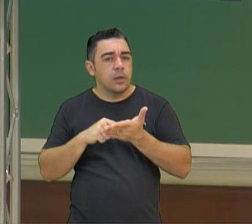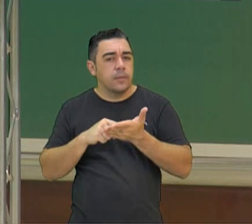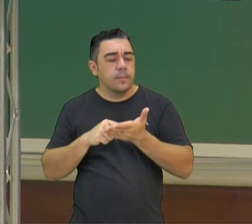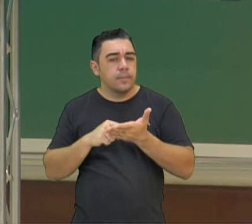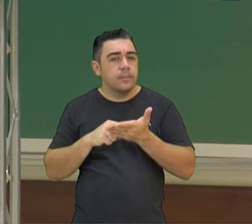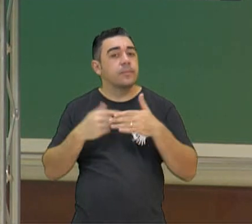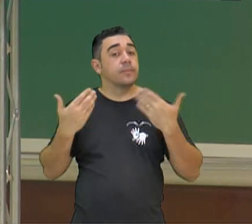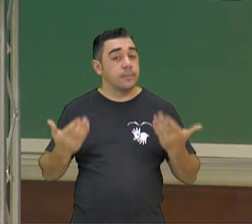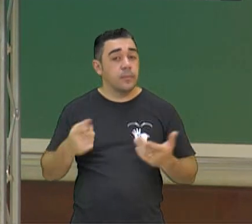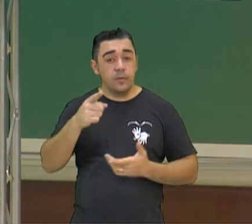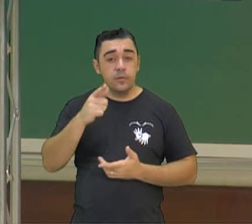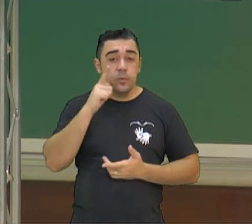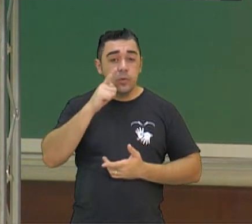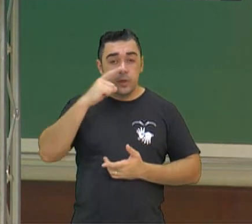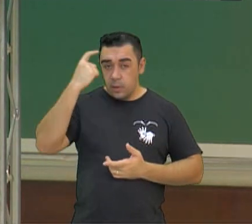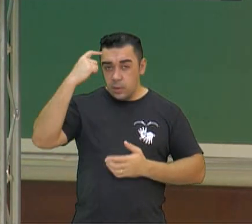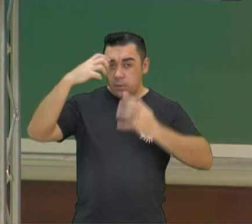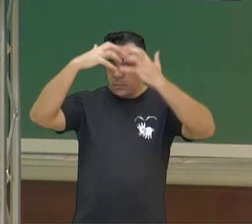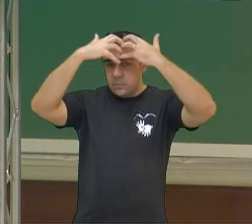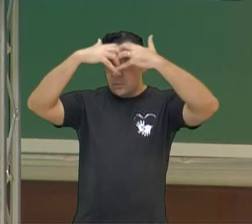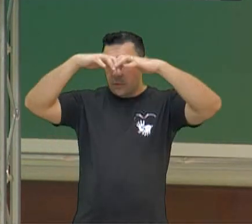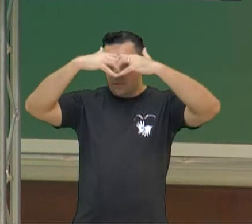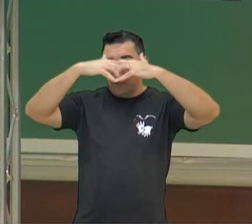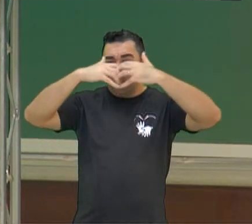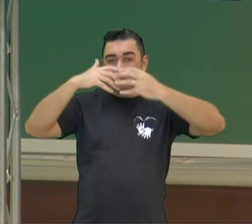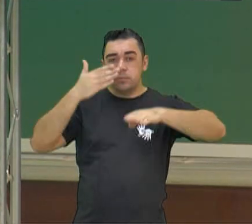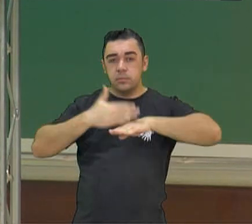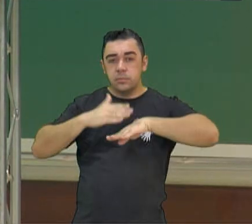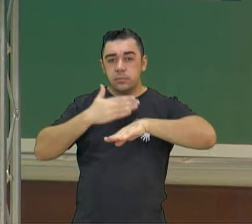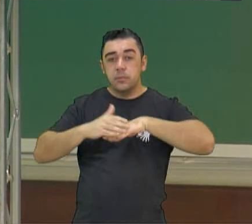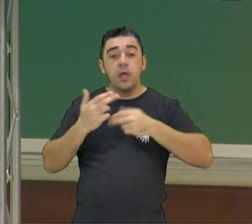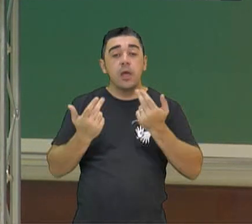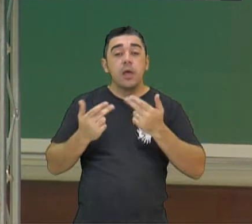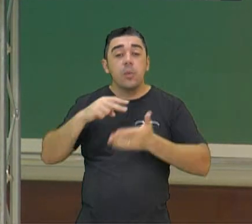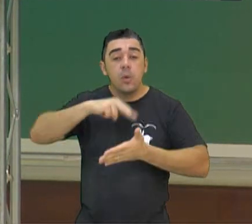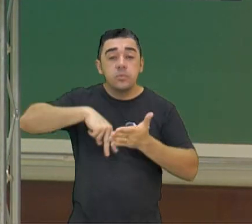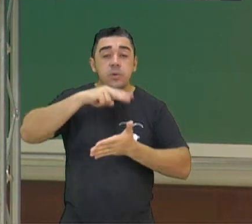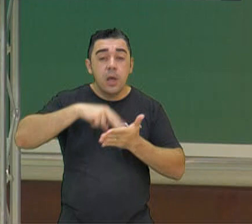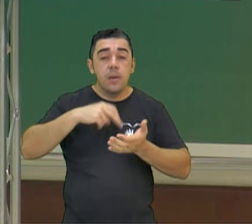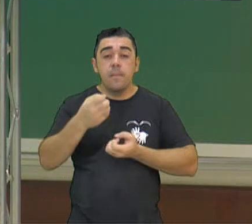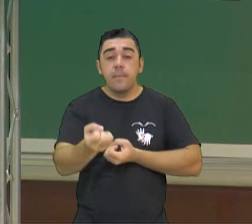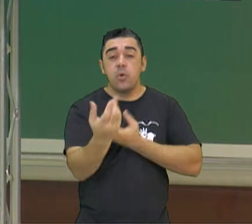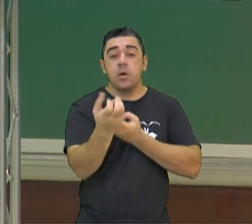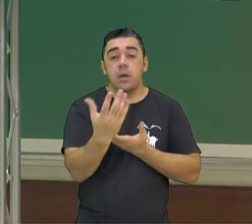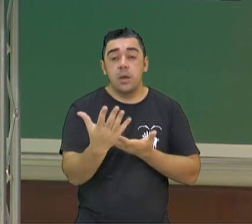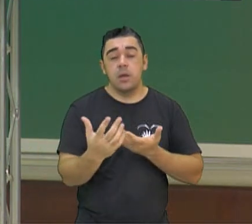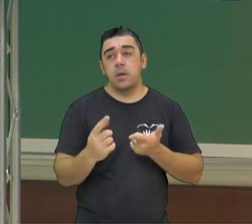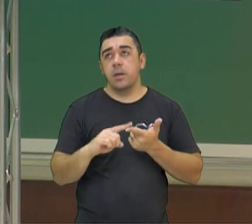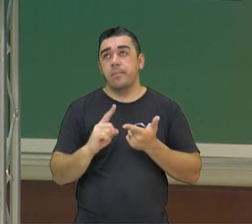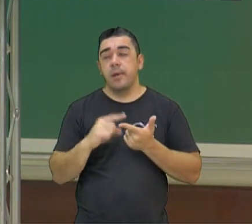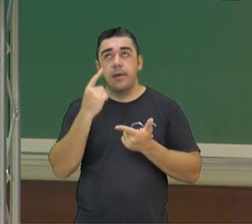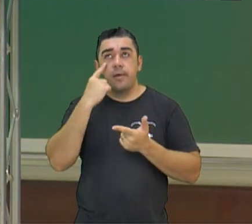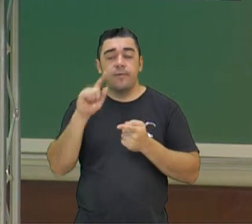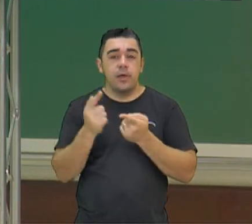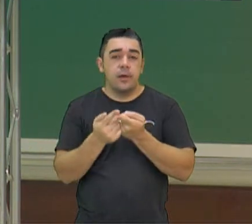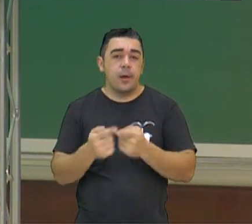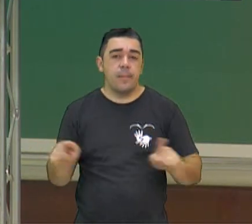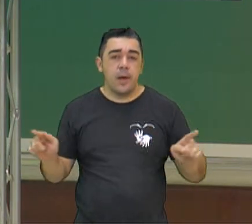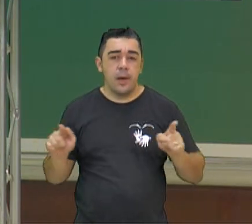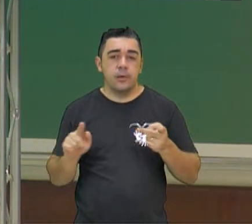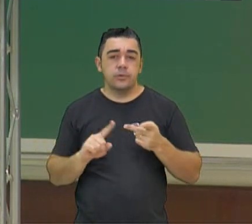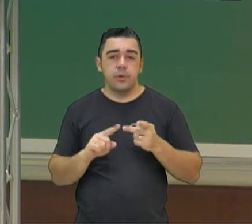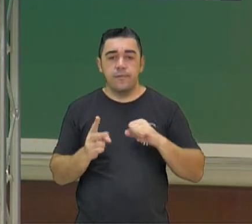este exercício para que o teu cérebro treine é como ler um poema várias vezes, é como olhar a conjugação dos verbos, é